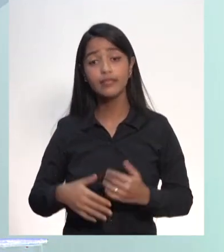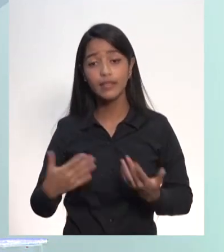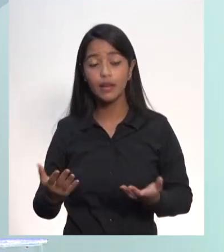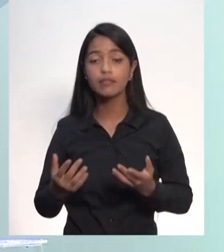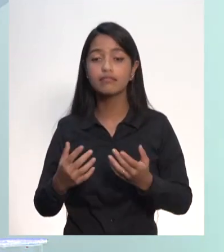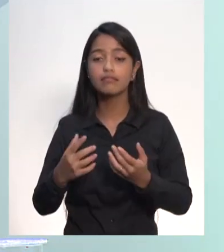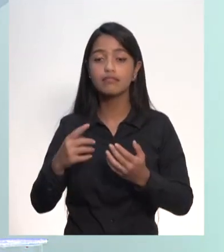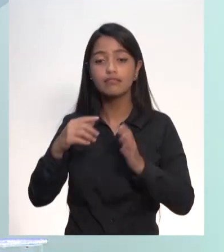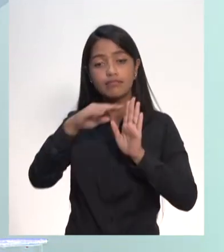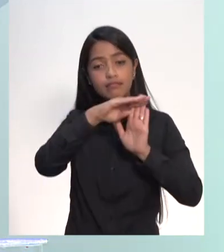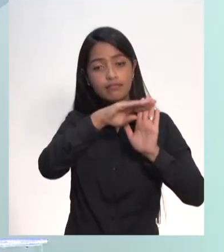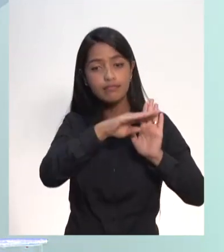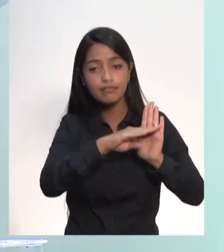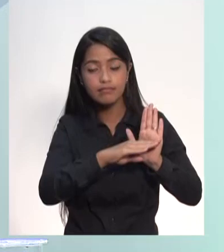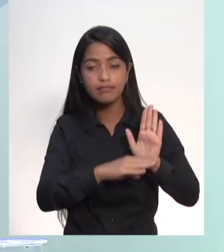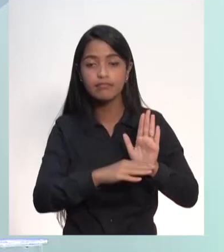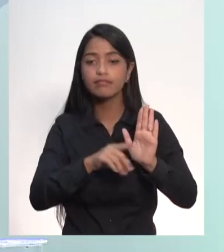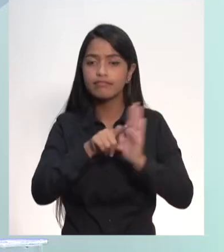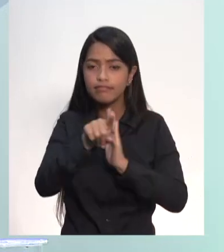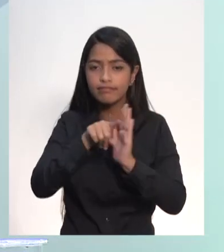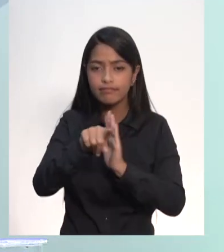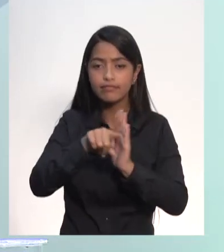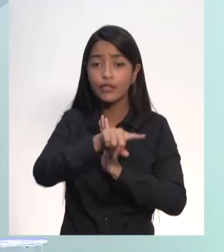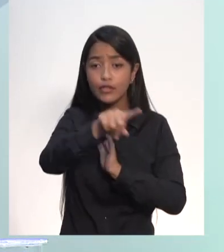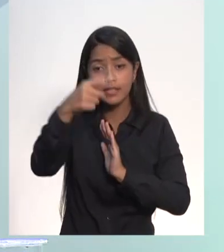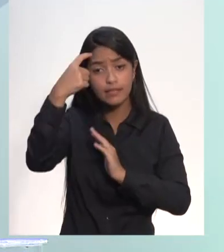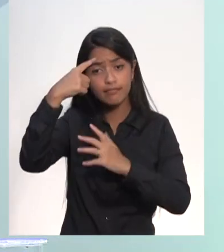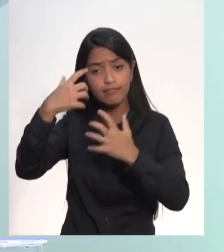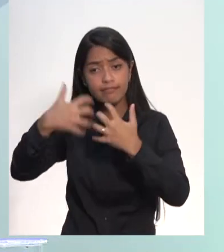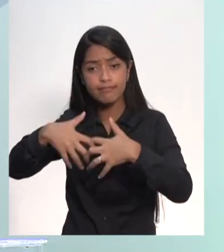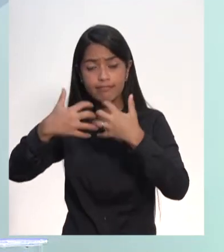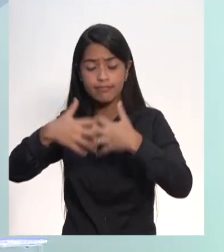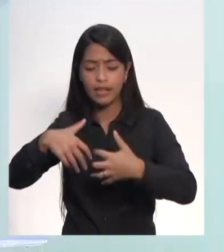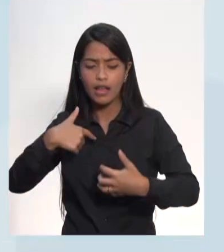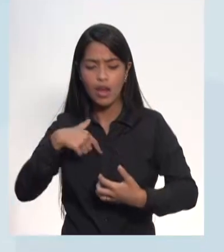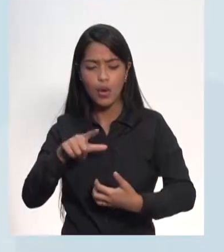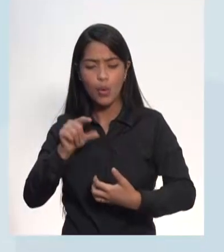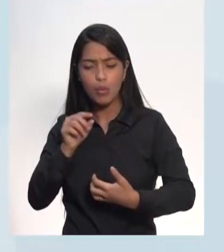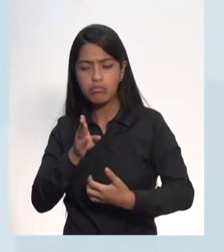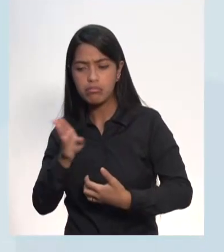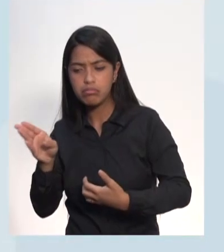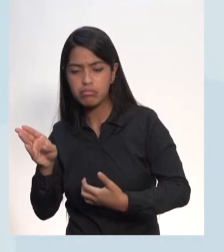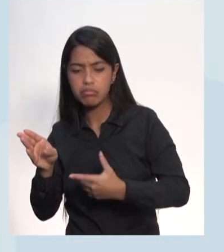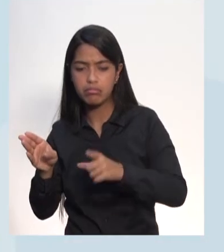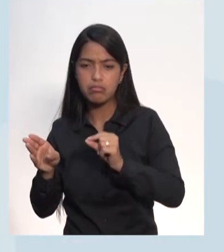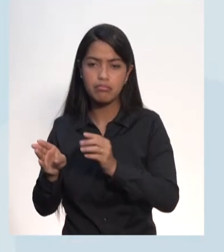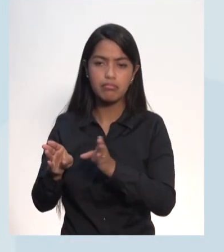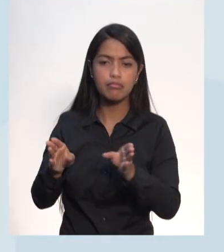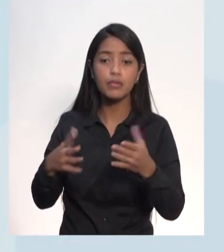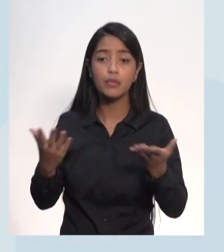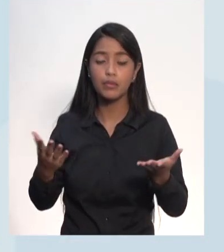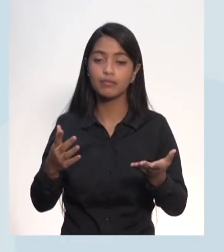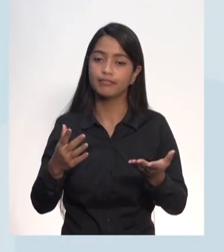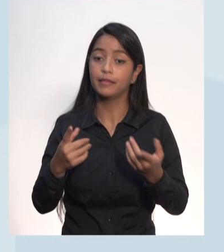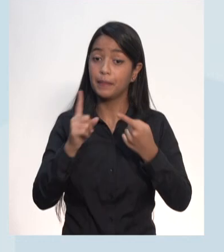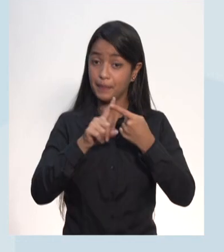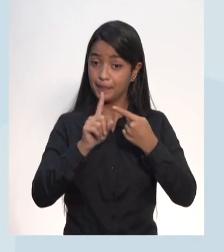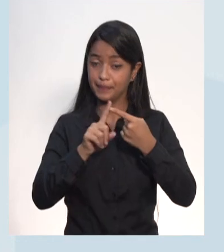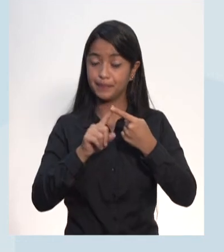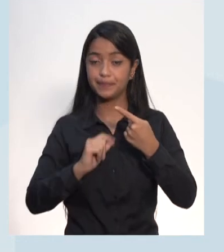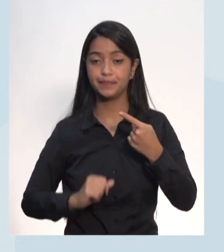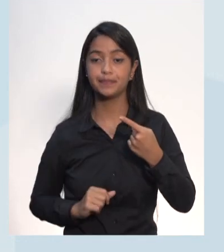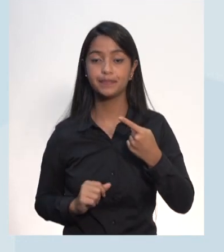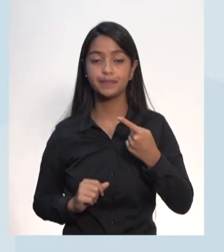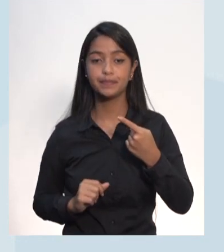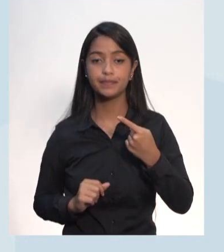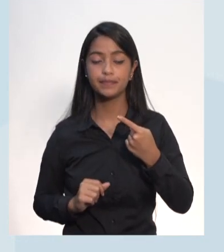hora de refletir e tomar decisões em que caminho vocês vão seguir. A primeira delas, a gente pensa o seguinte: quais